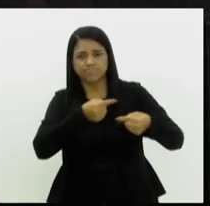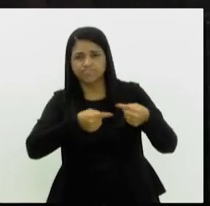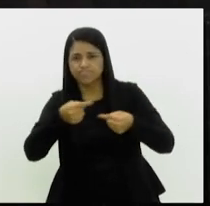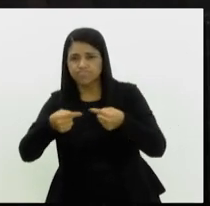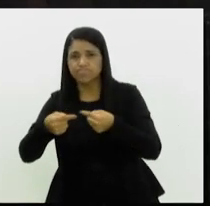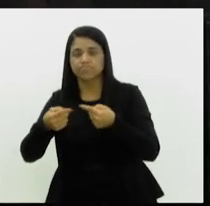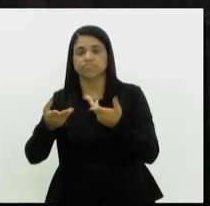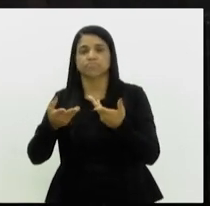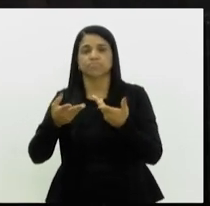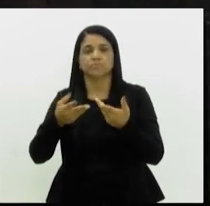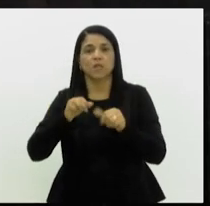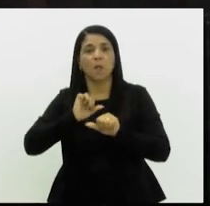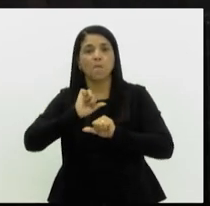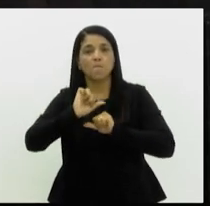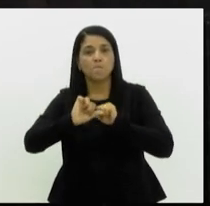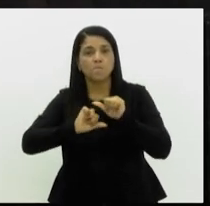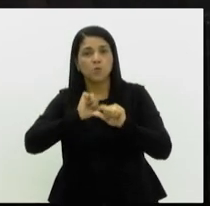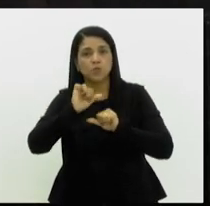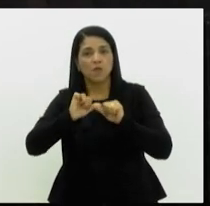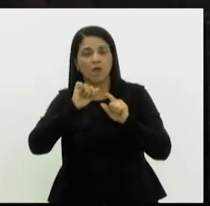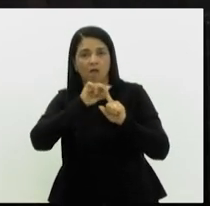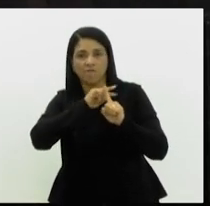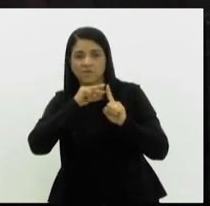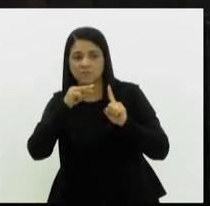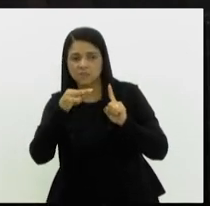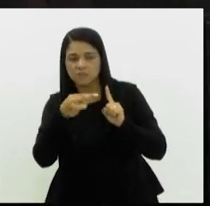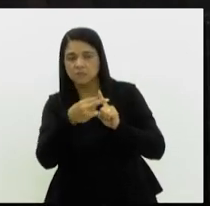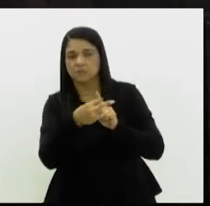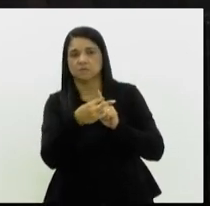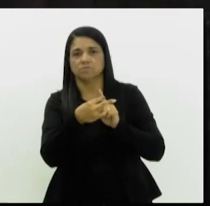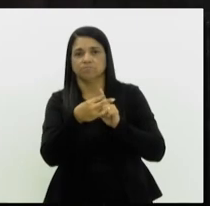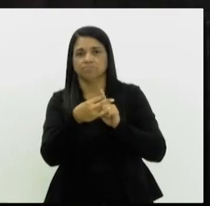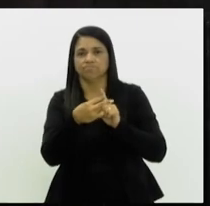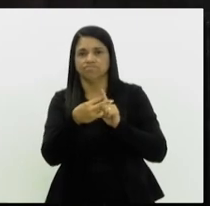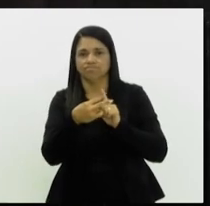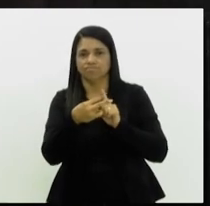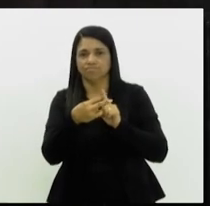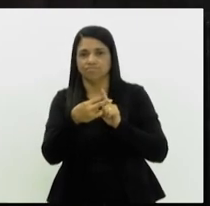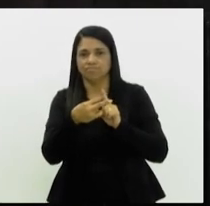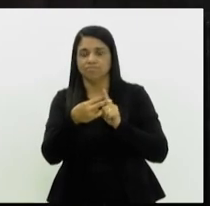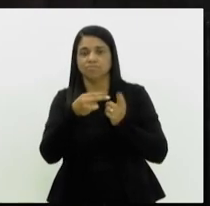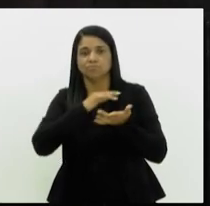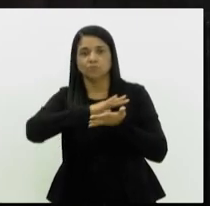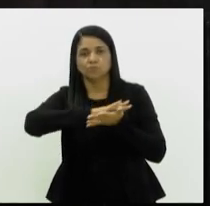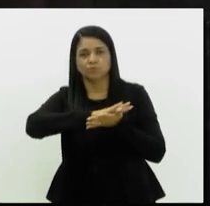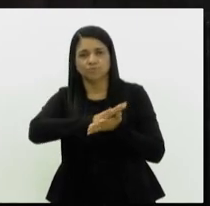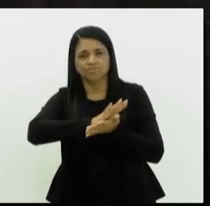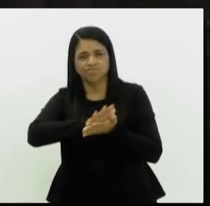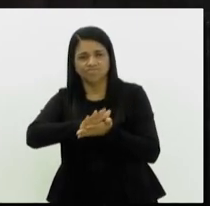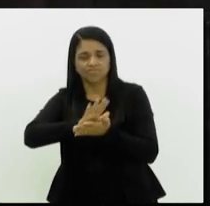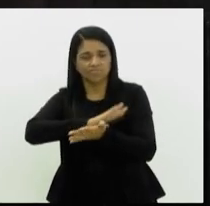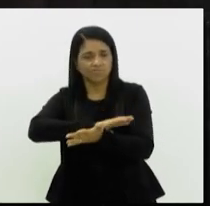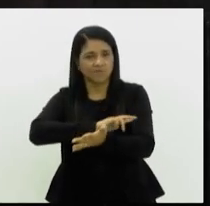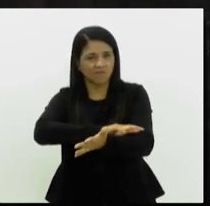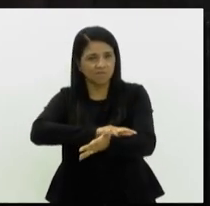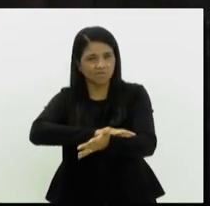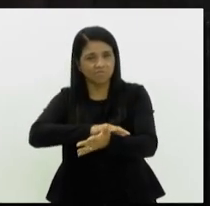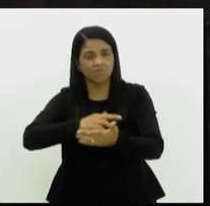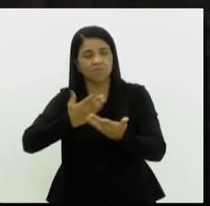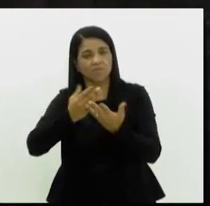possa mudar, né, a forma como se é olhado e desmontar os diversos preconceitos que ainda existem na